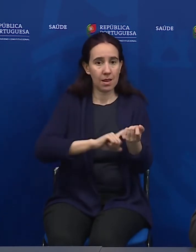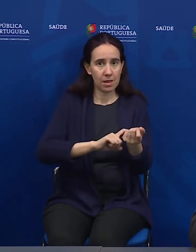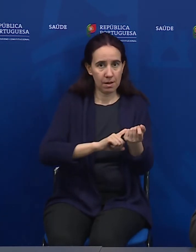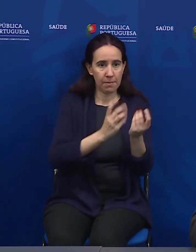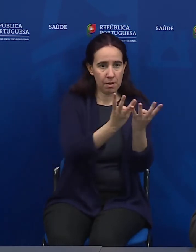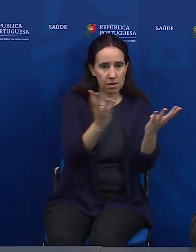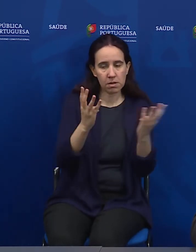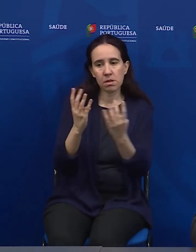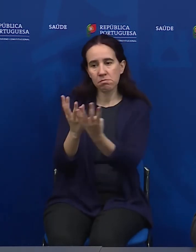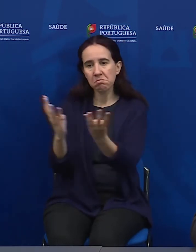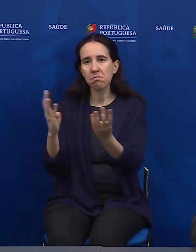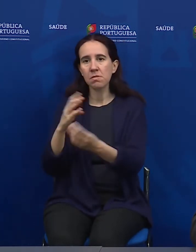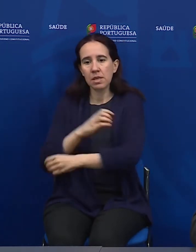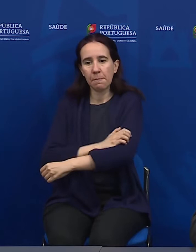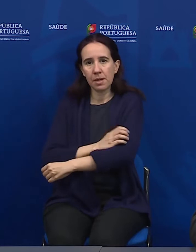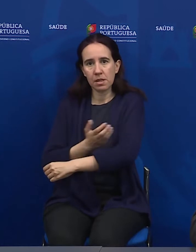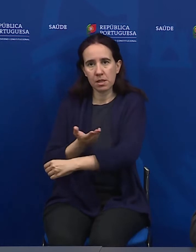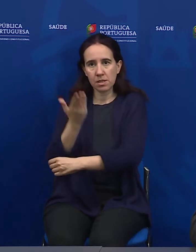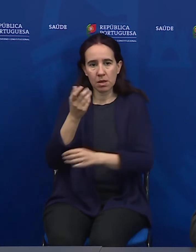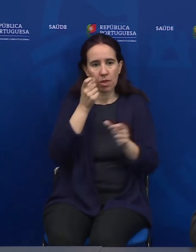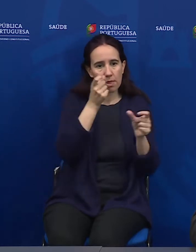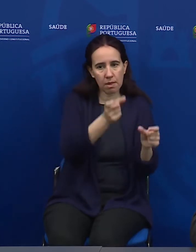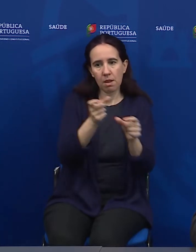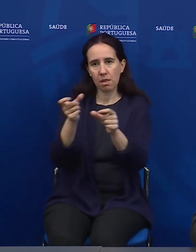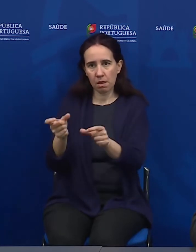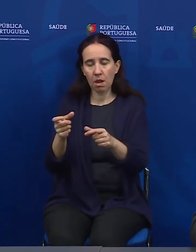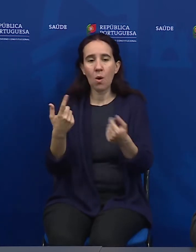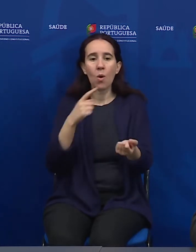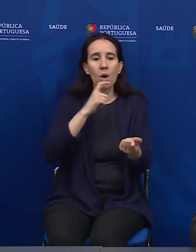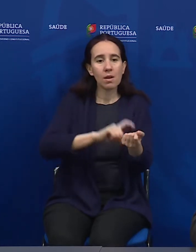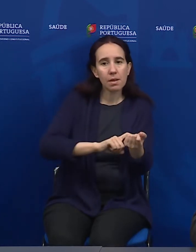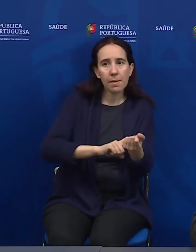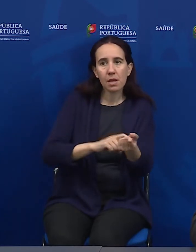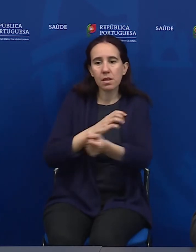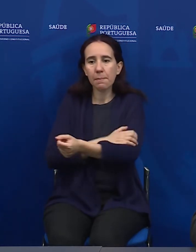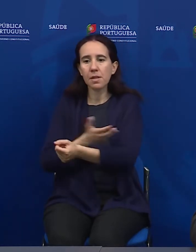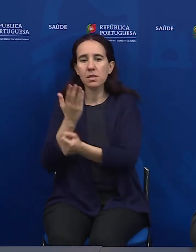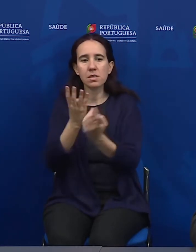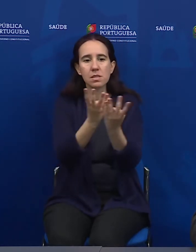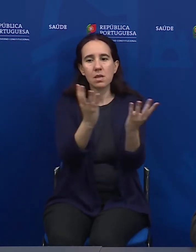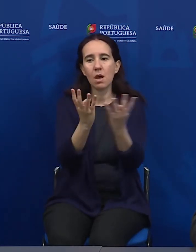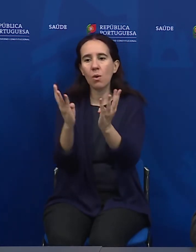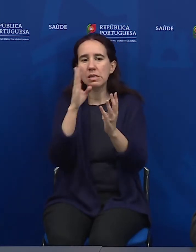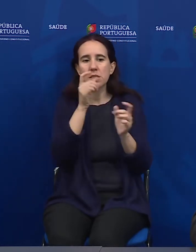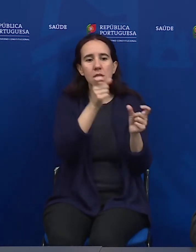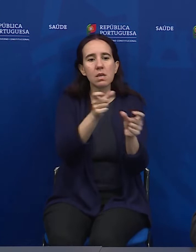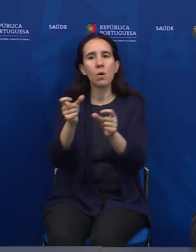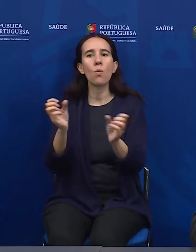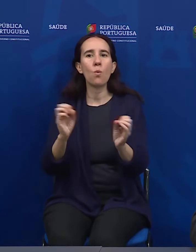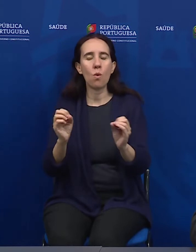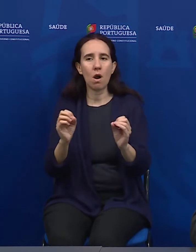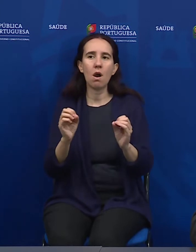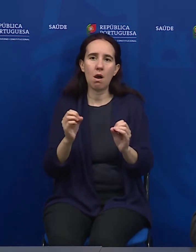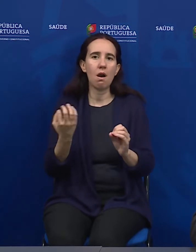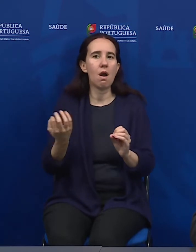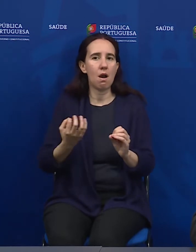uma hipertensão compensada ou uma diabetes e uma hipertensão descompensada, que será obviamente, ou